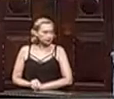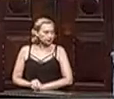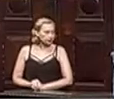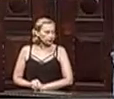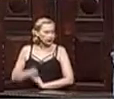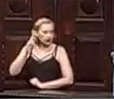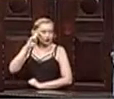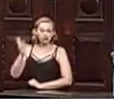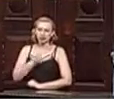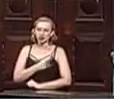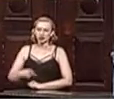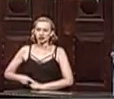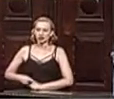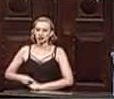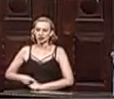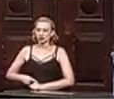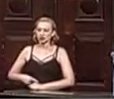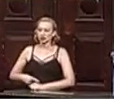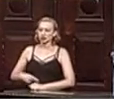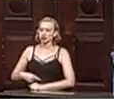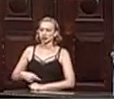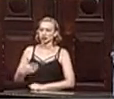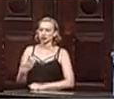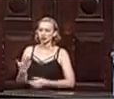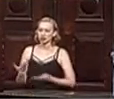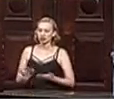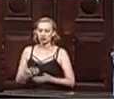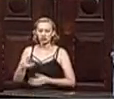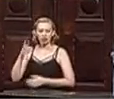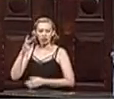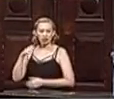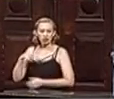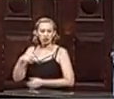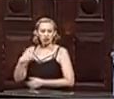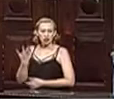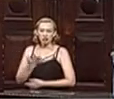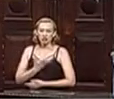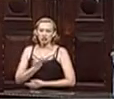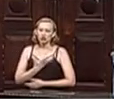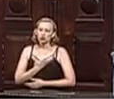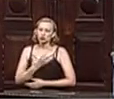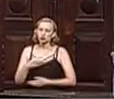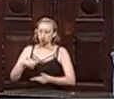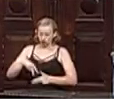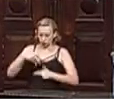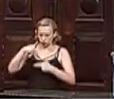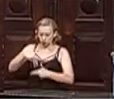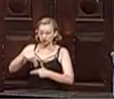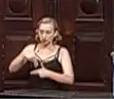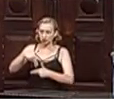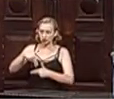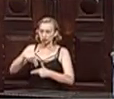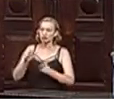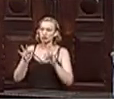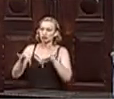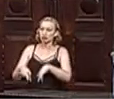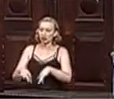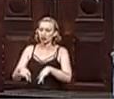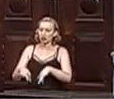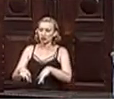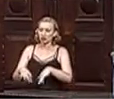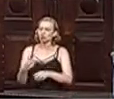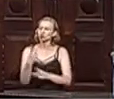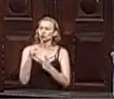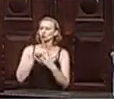Senhor presidente, senhoras e senhores deputados, subo aqui a essa tribuna para tratar nesse expediente final de